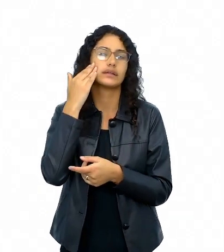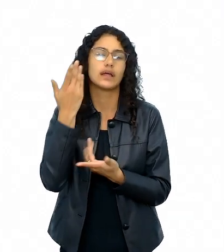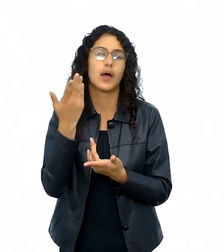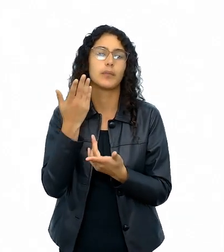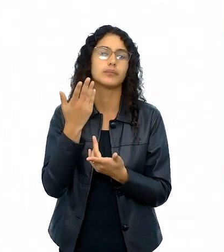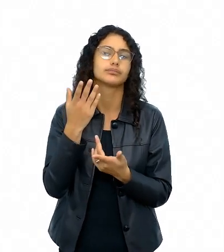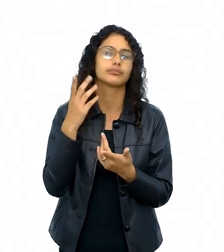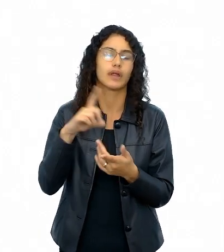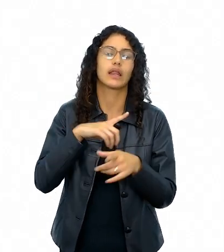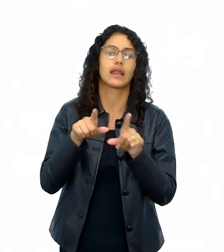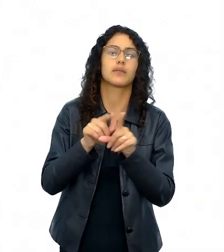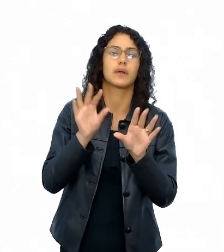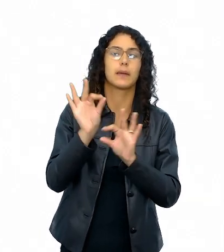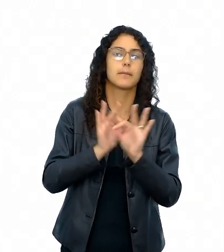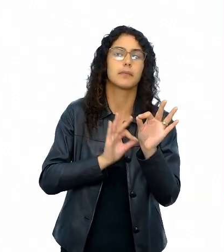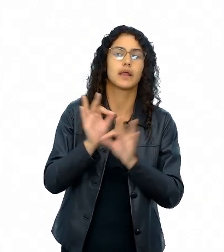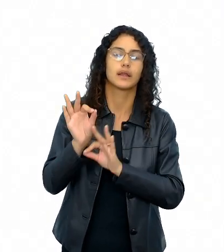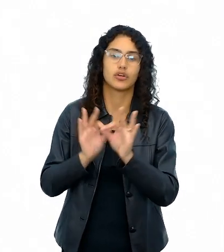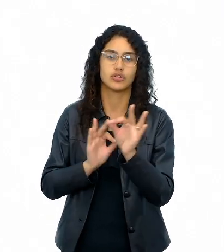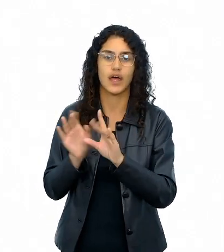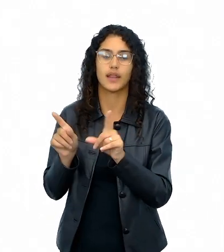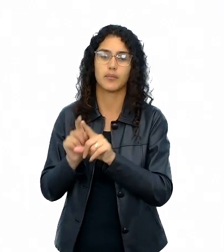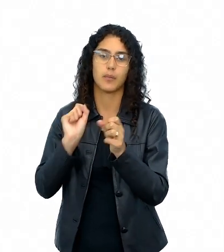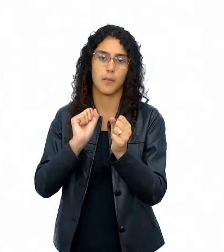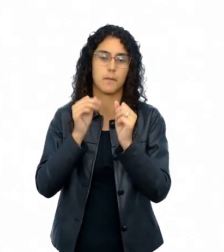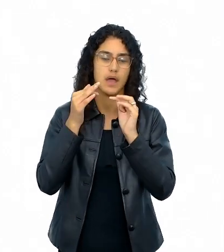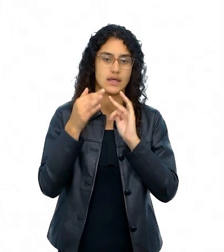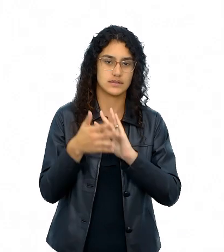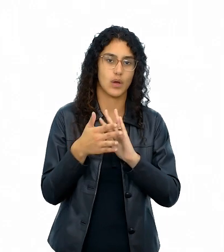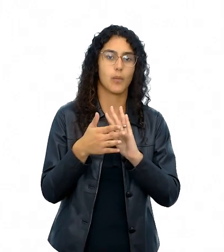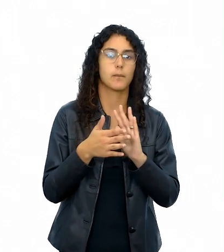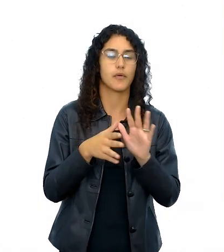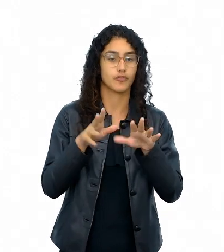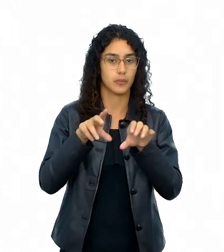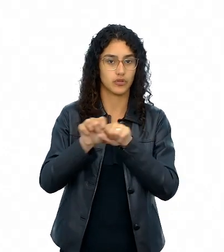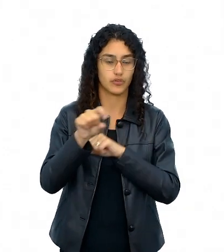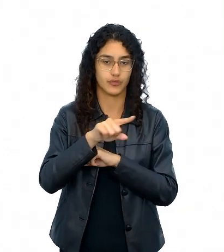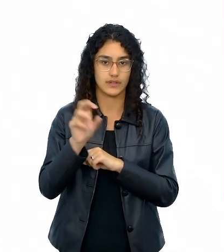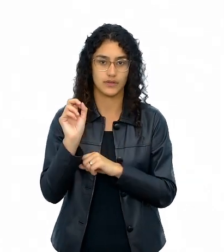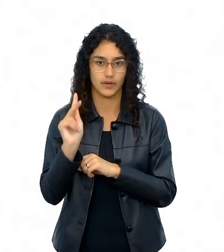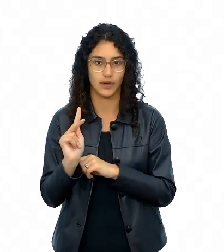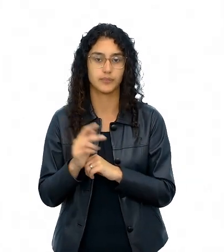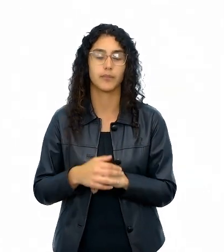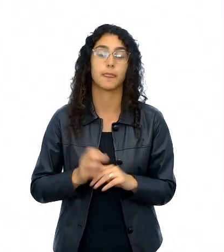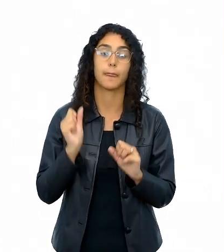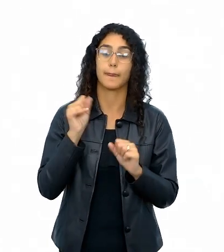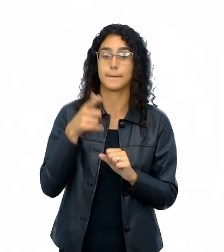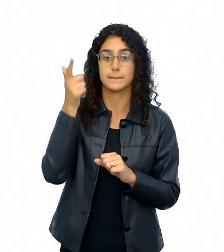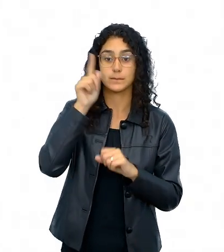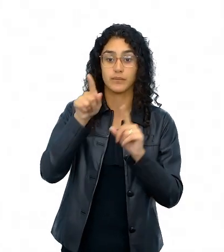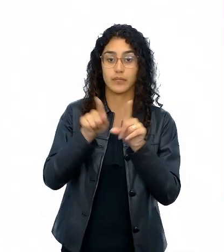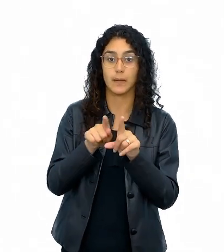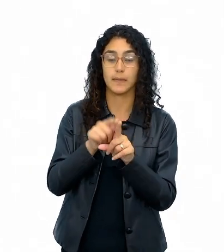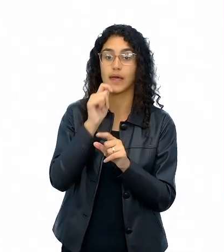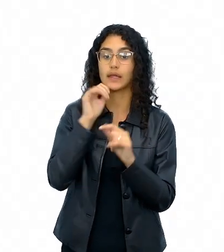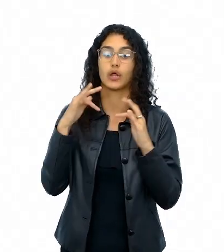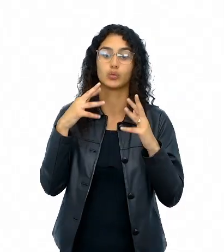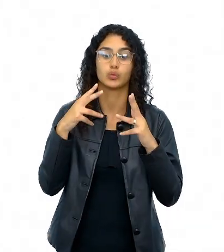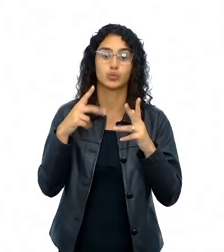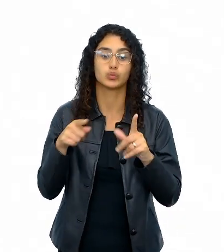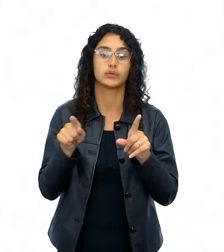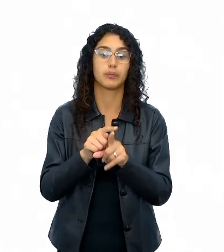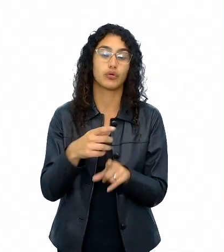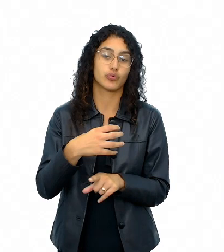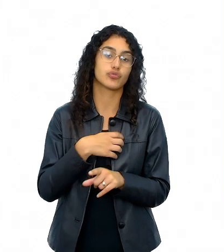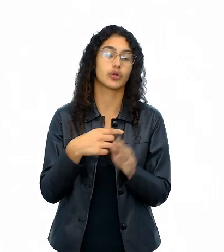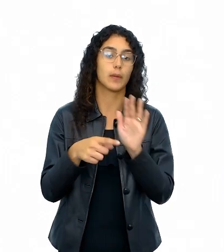se apropriar e planejar para uma ação com as turmas de vocês, tá bom? E, se possível, ainda turmas, né, de